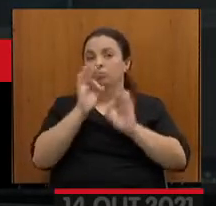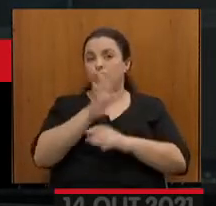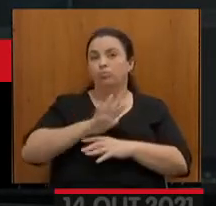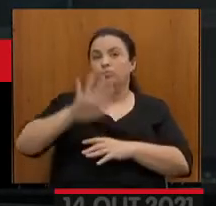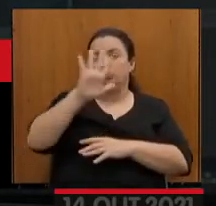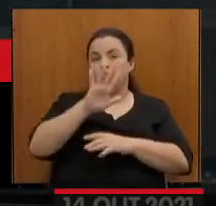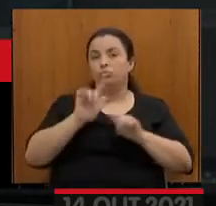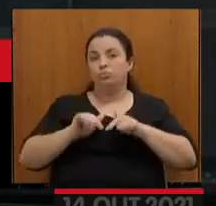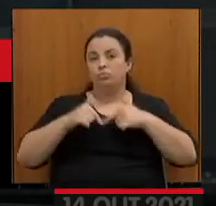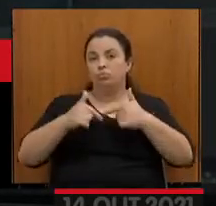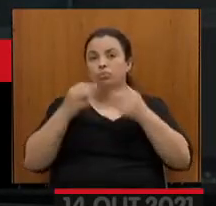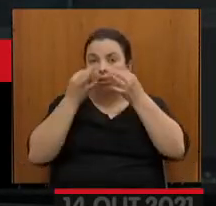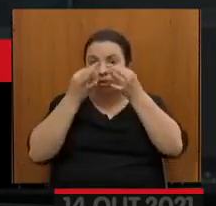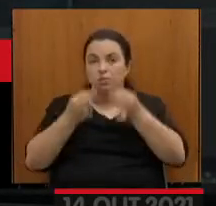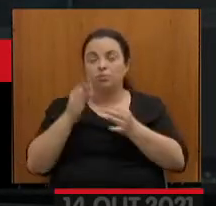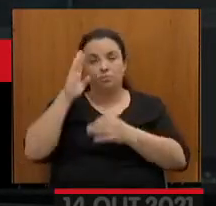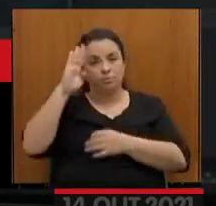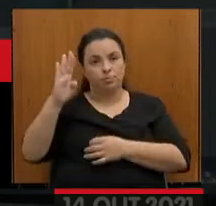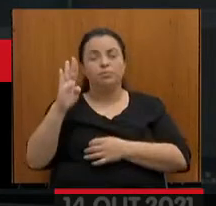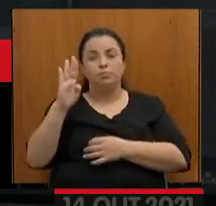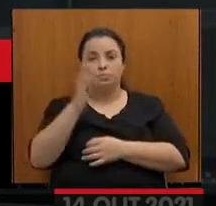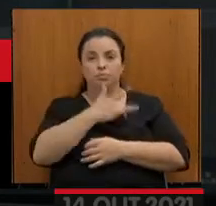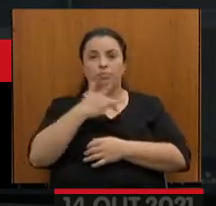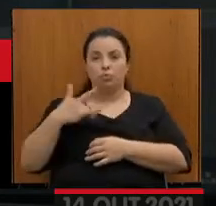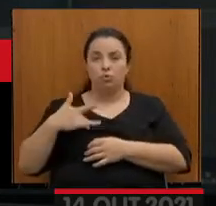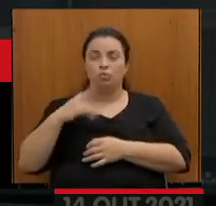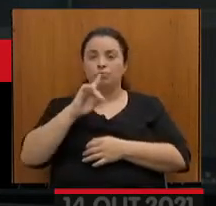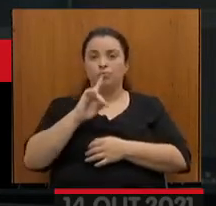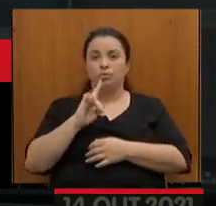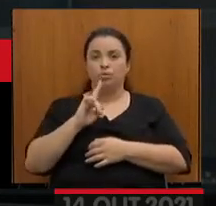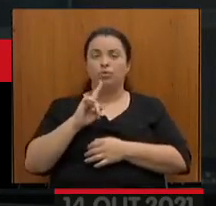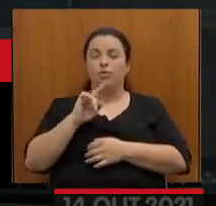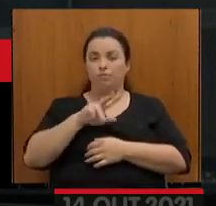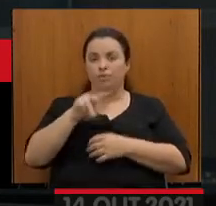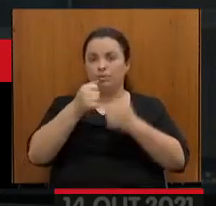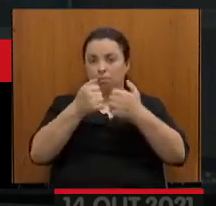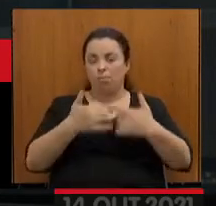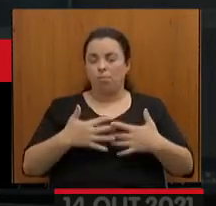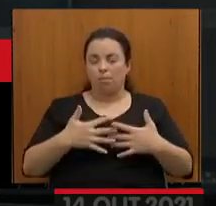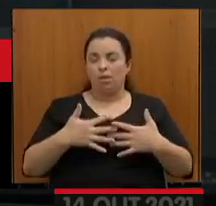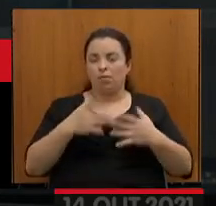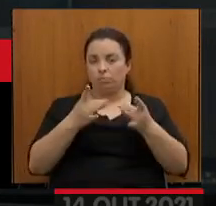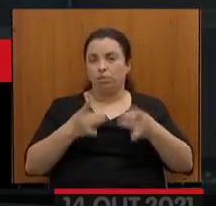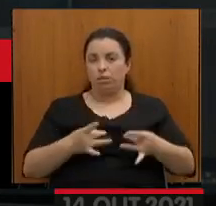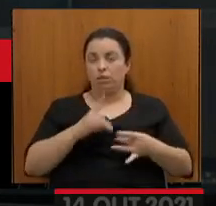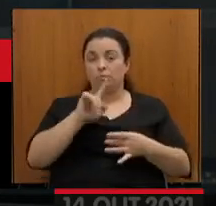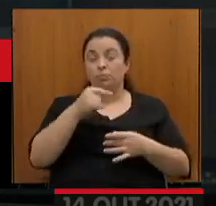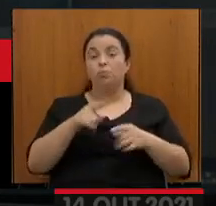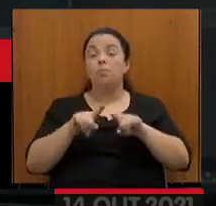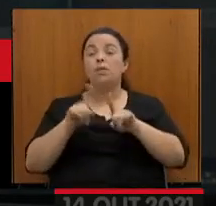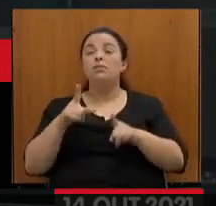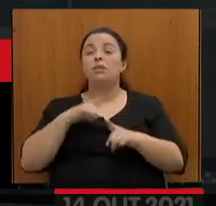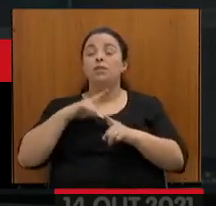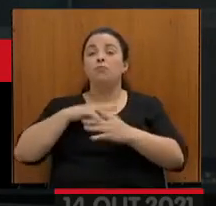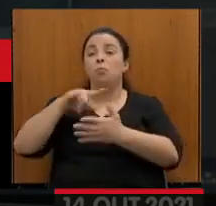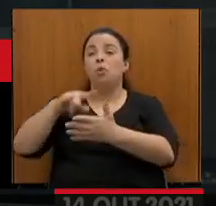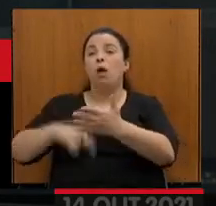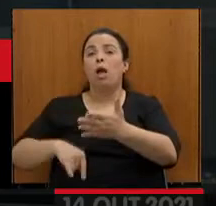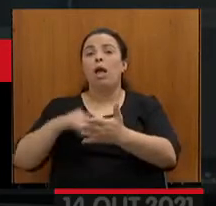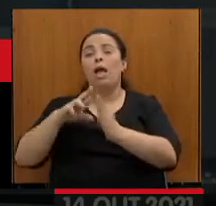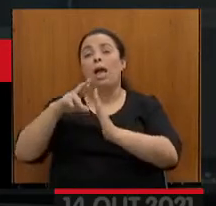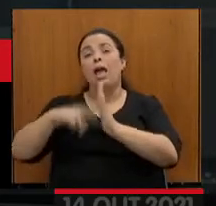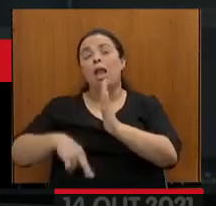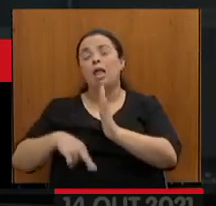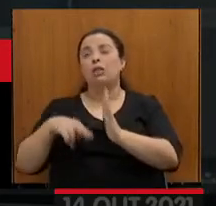Primária à Saúde, que vamos falar dele um pouco mais. Nós tivemos os relatórios de mortalidade materna e